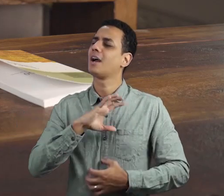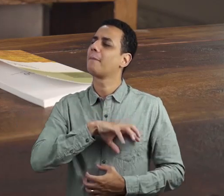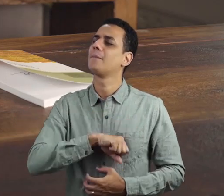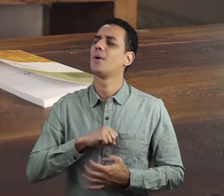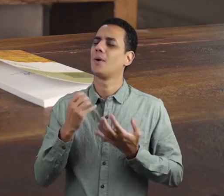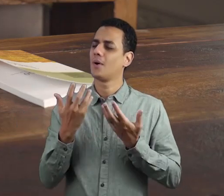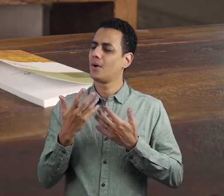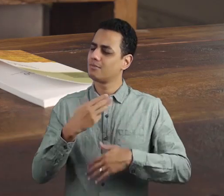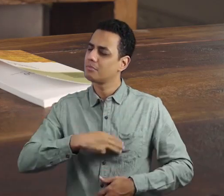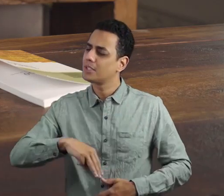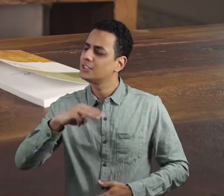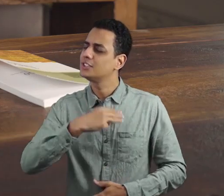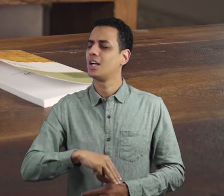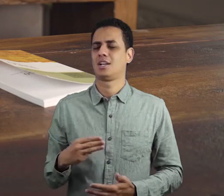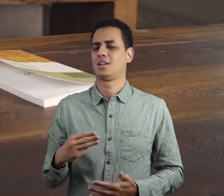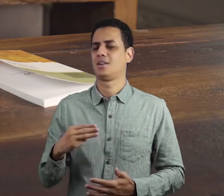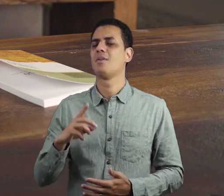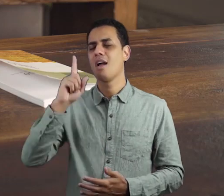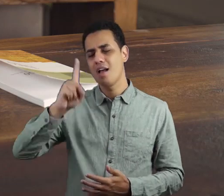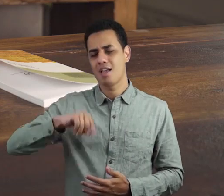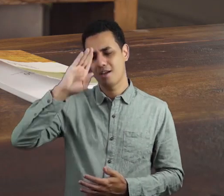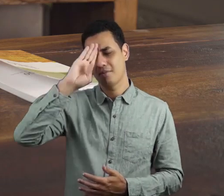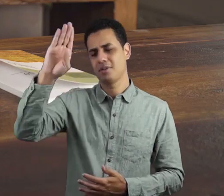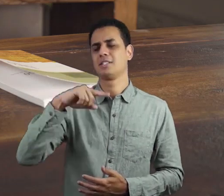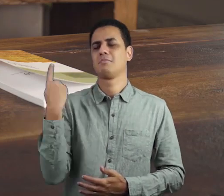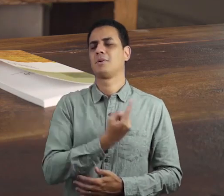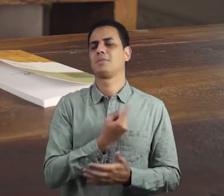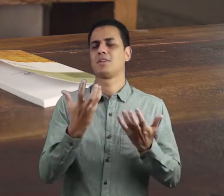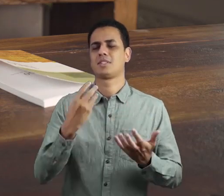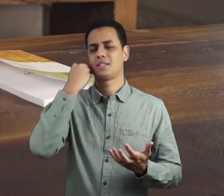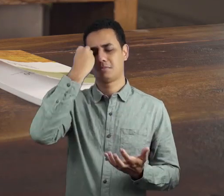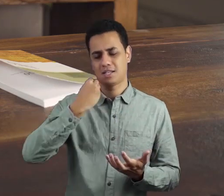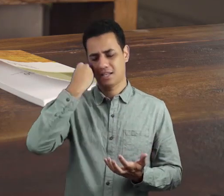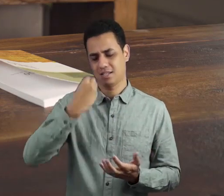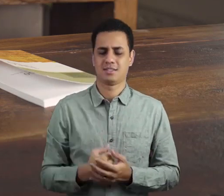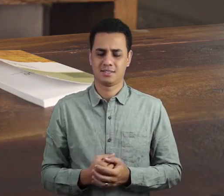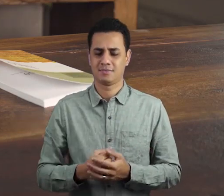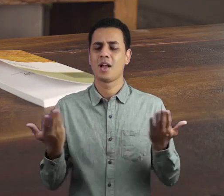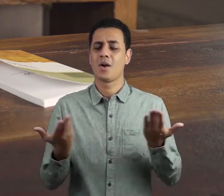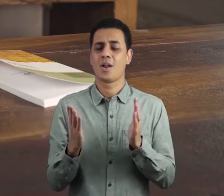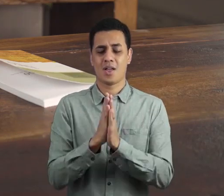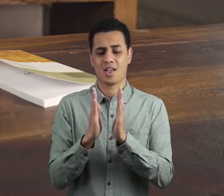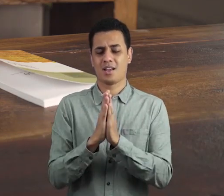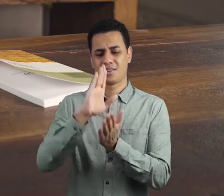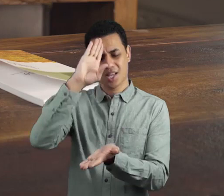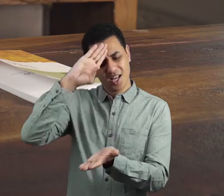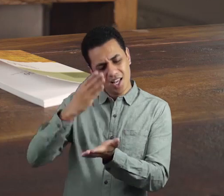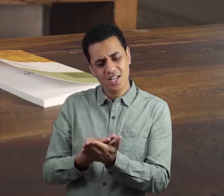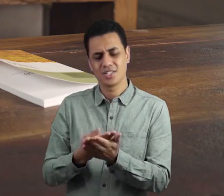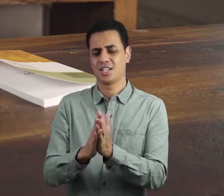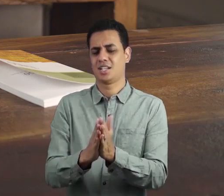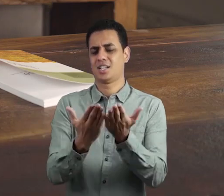Amém. Querido, eu quero que você que quer se aproximar mais de Deus, não é, conhecer mais Jesus, entra no